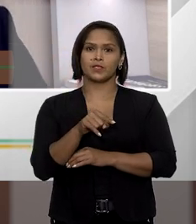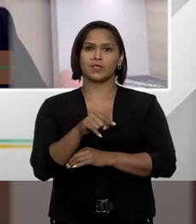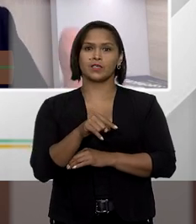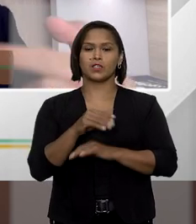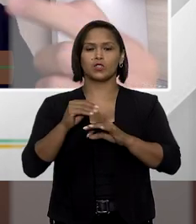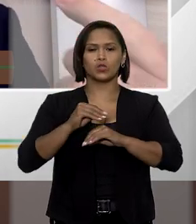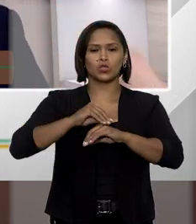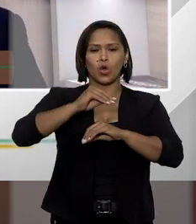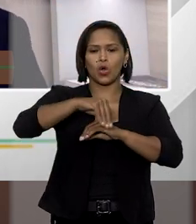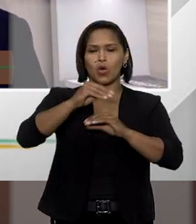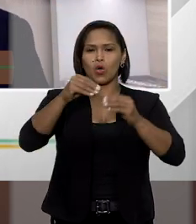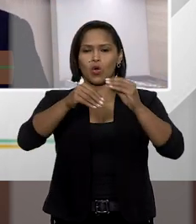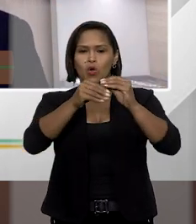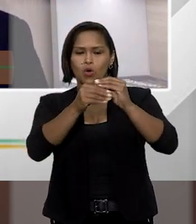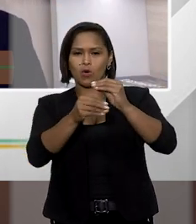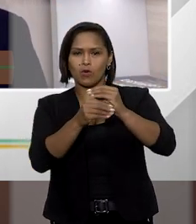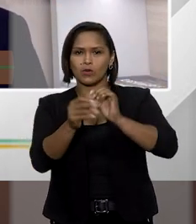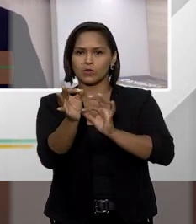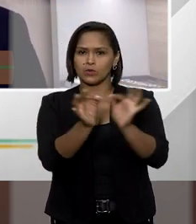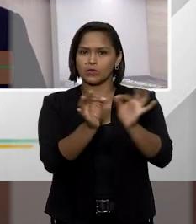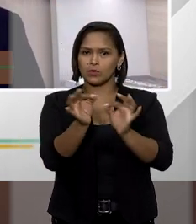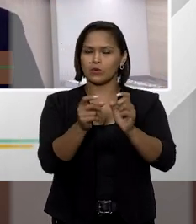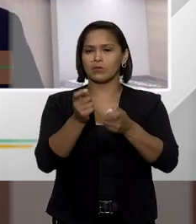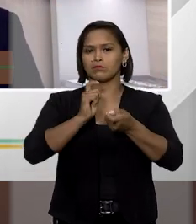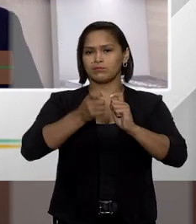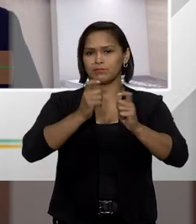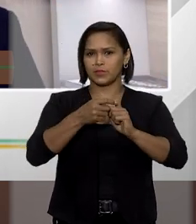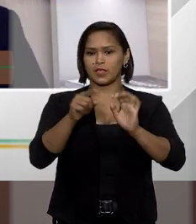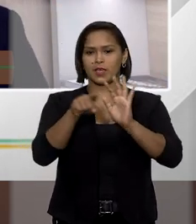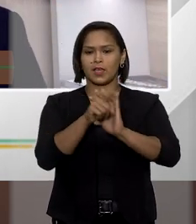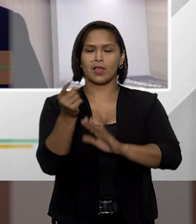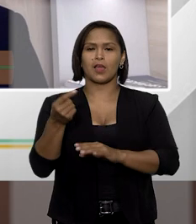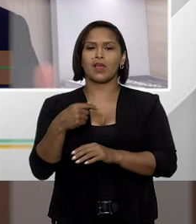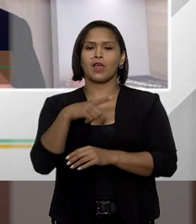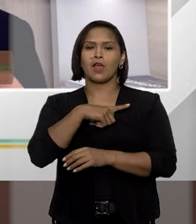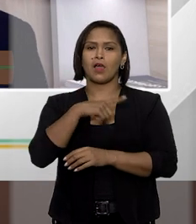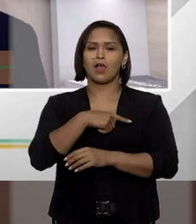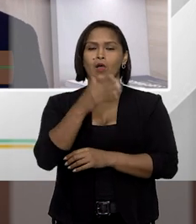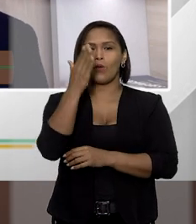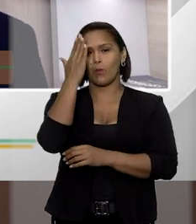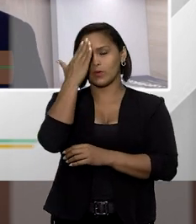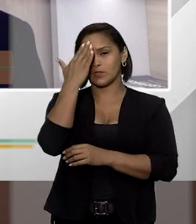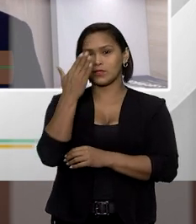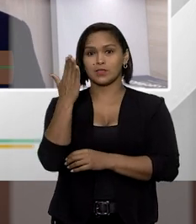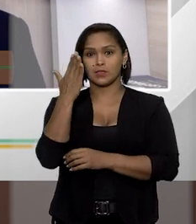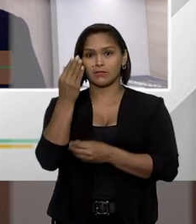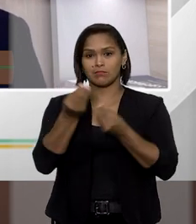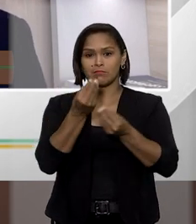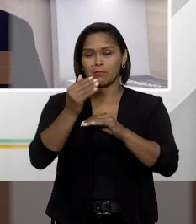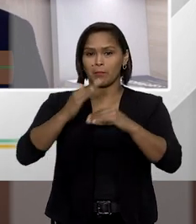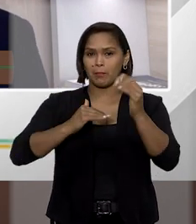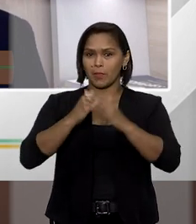os membros do controle interno da administração pública, ao tomarem conhecimento de práticas